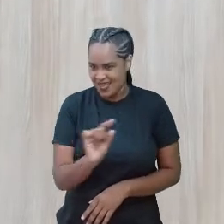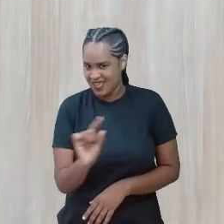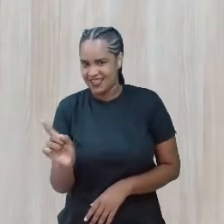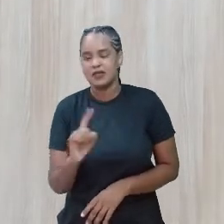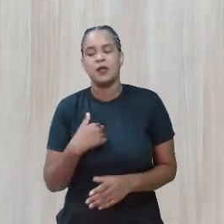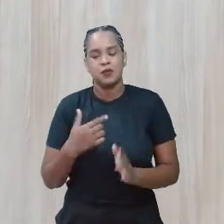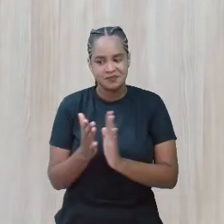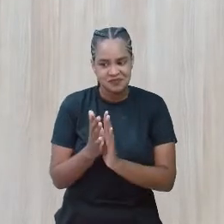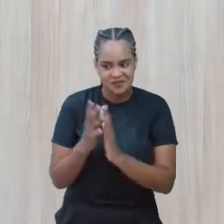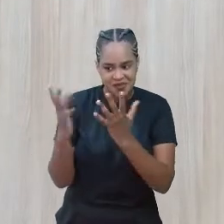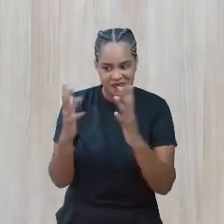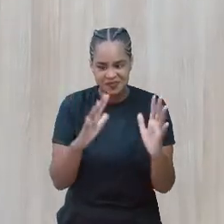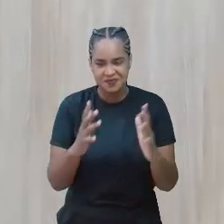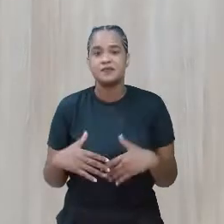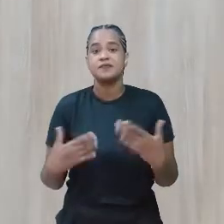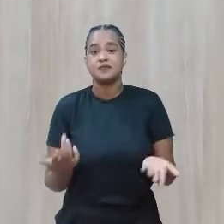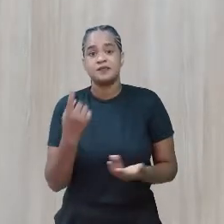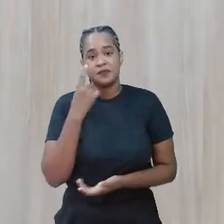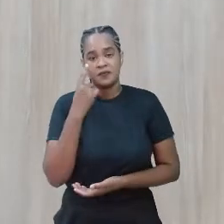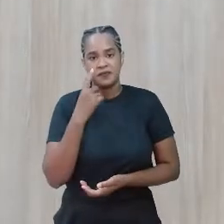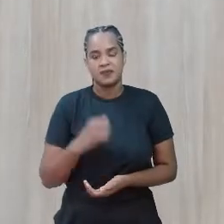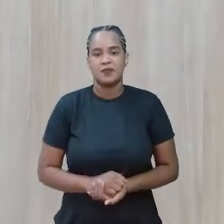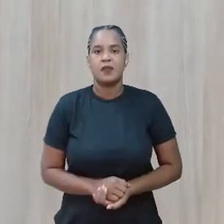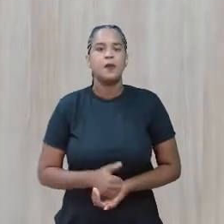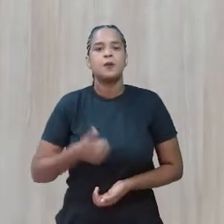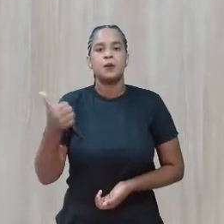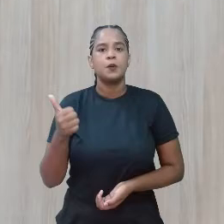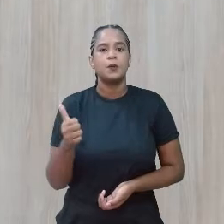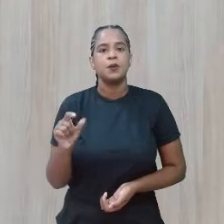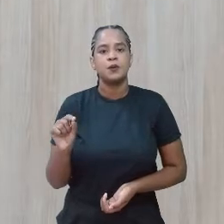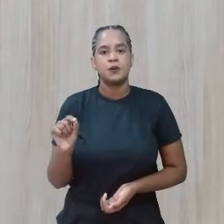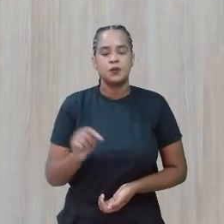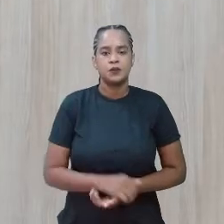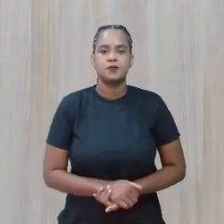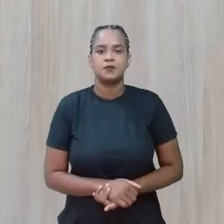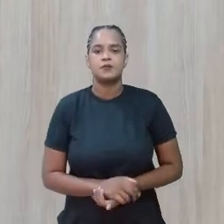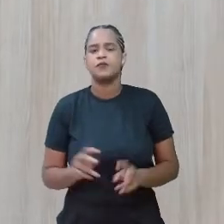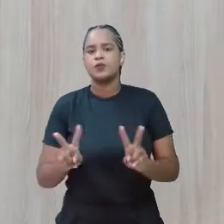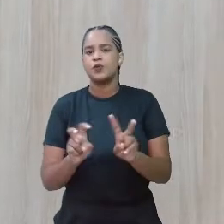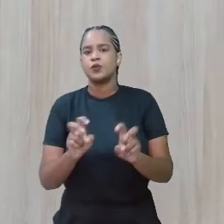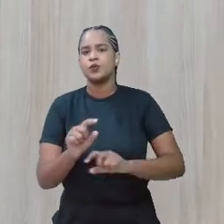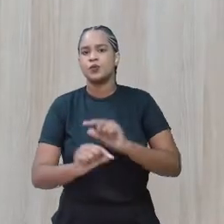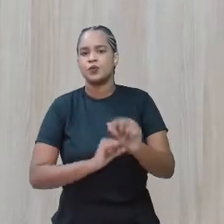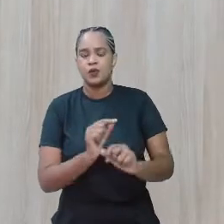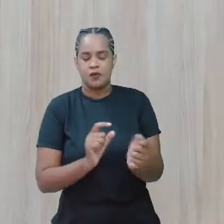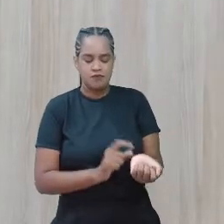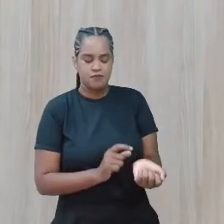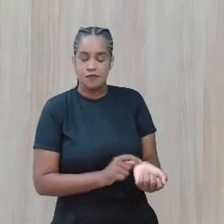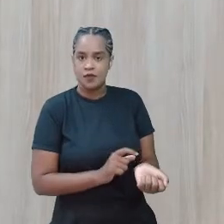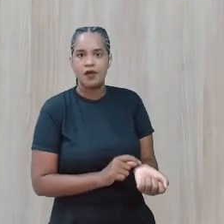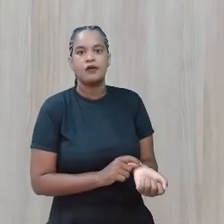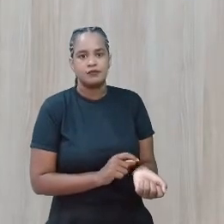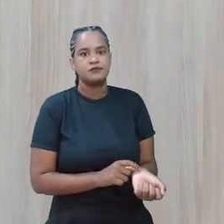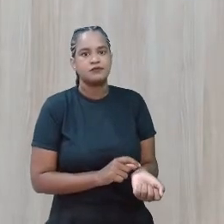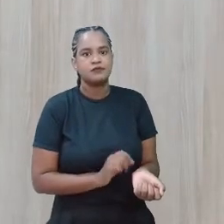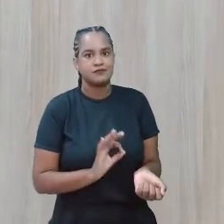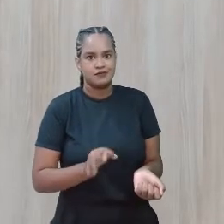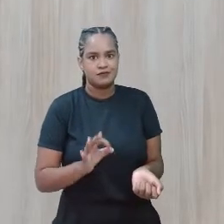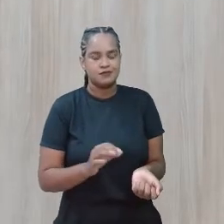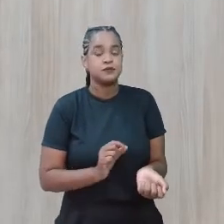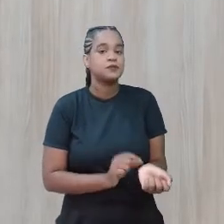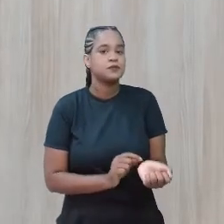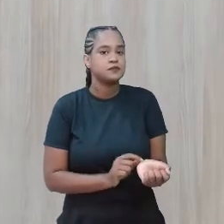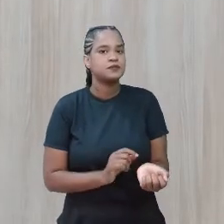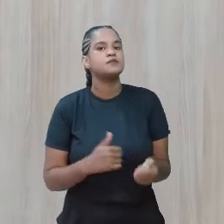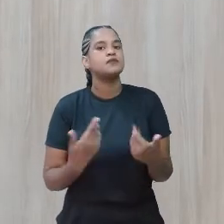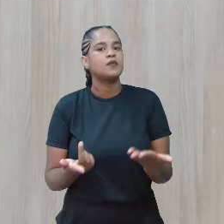questão desse jogo. Então, vamos lá. Primeira coisa que eu gostaria de falar é a respeito do aplicativo. É isso, gente?